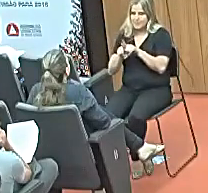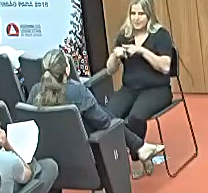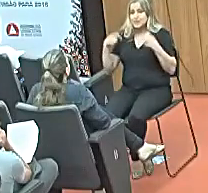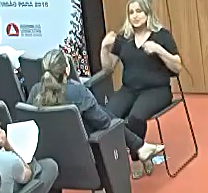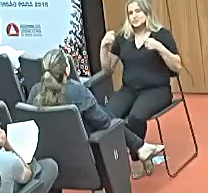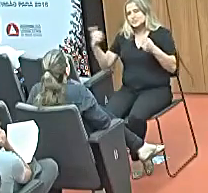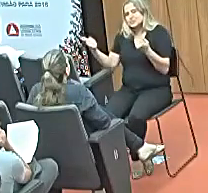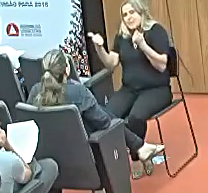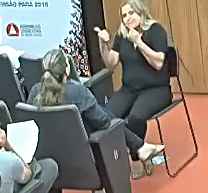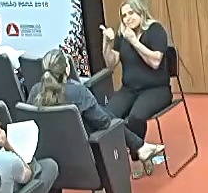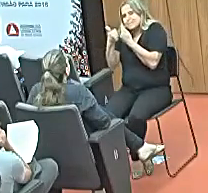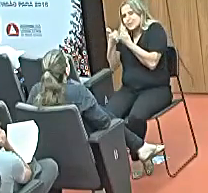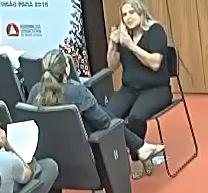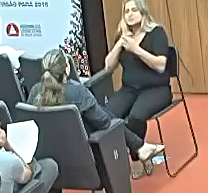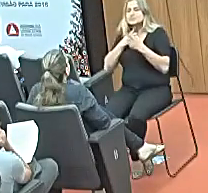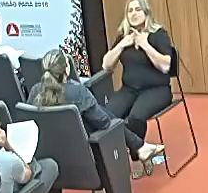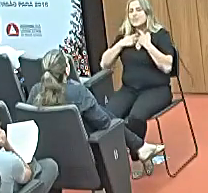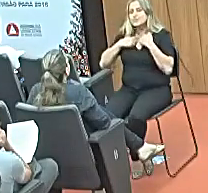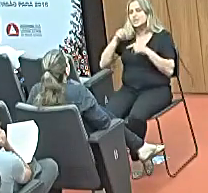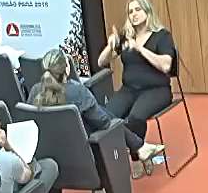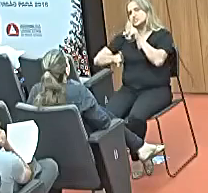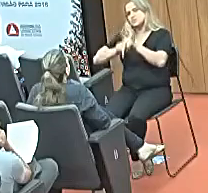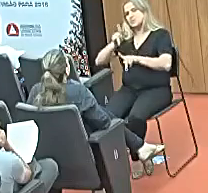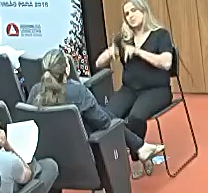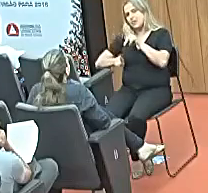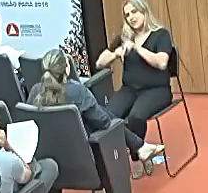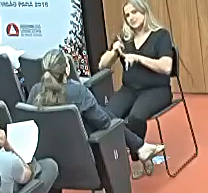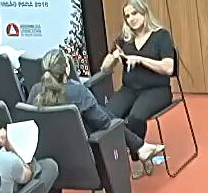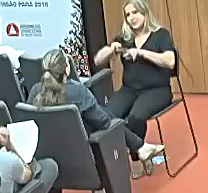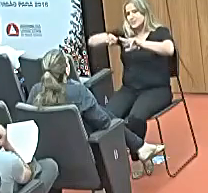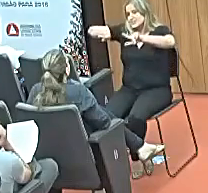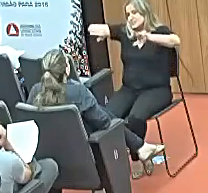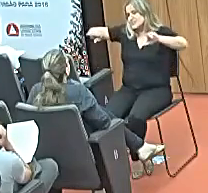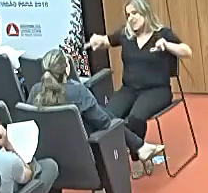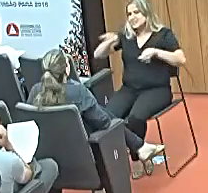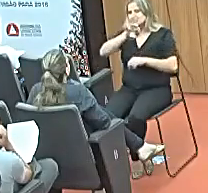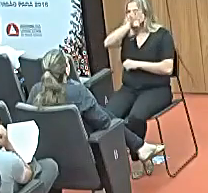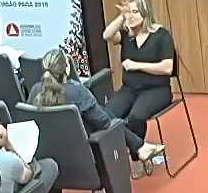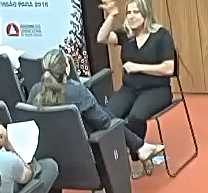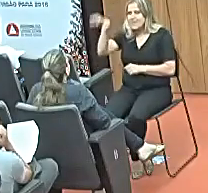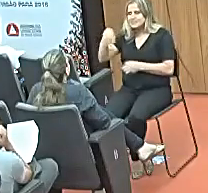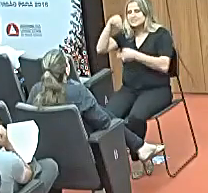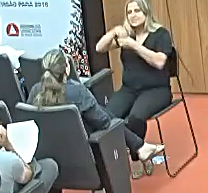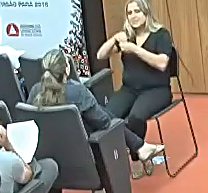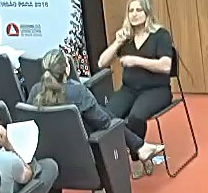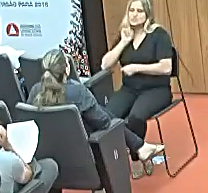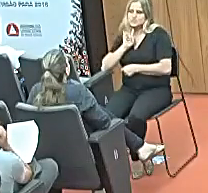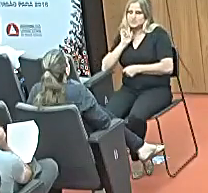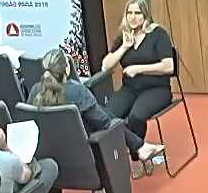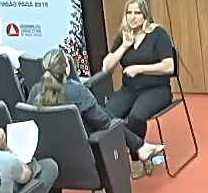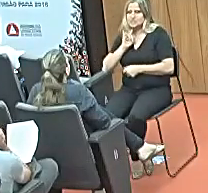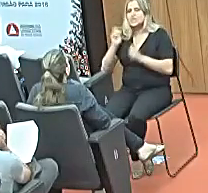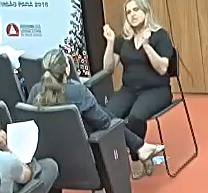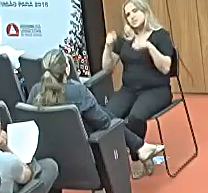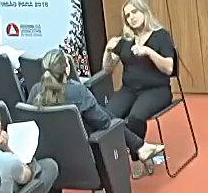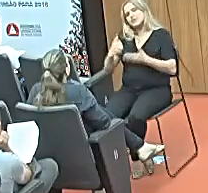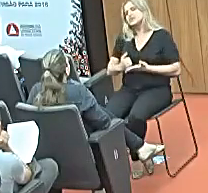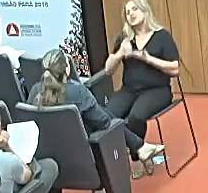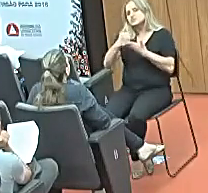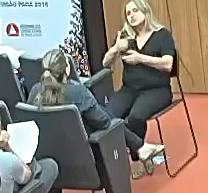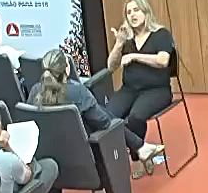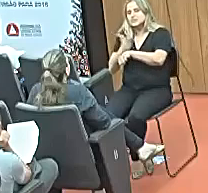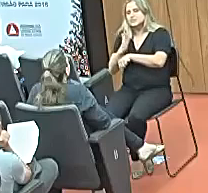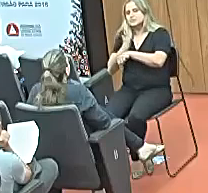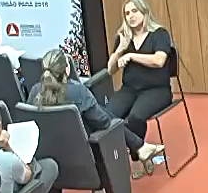próximos das comunidades das populações nas diversas regiões do estado que poderiam e podem contribuir muito para o aprimoramento do